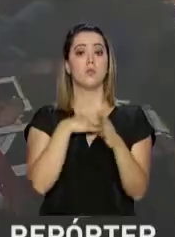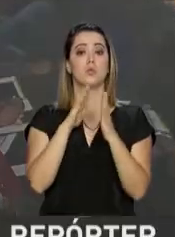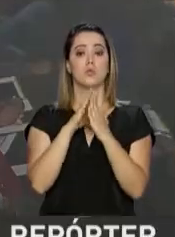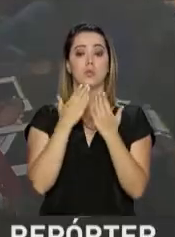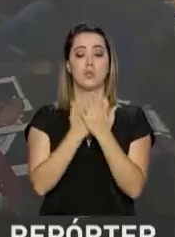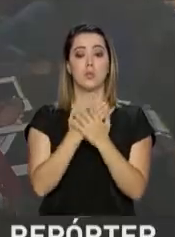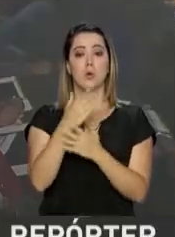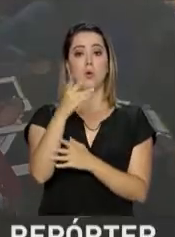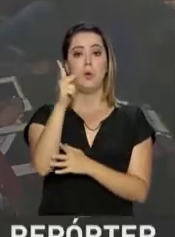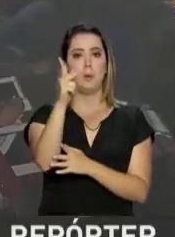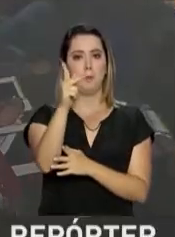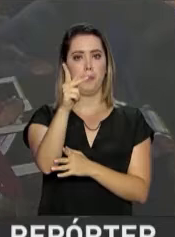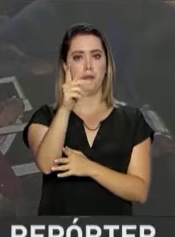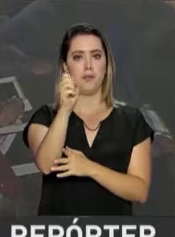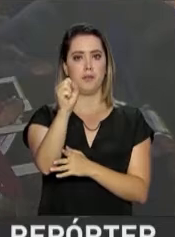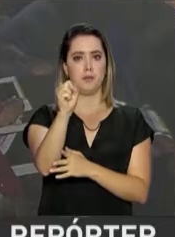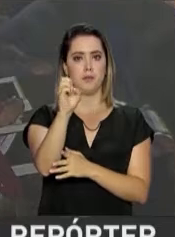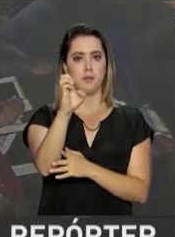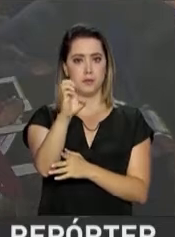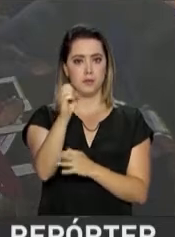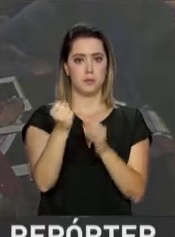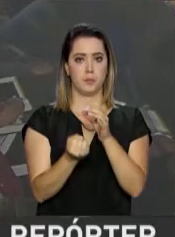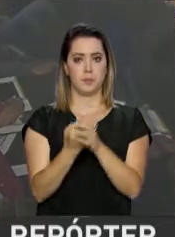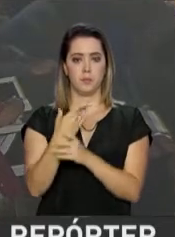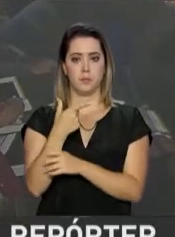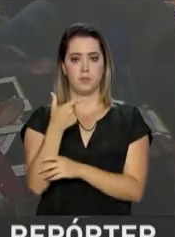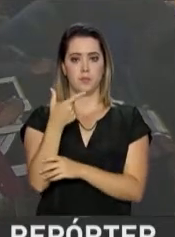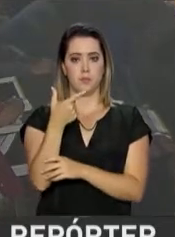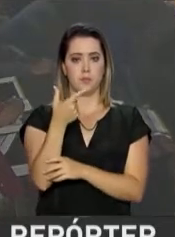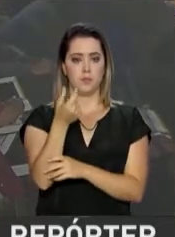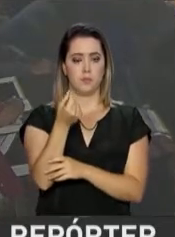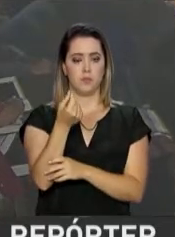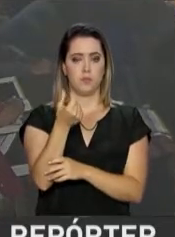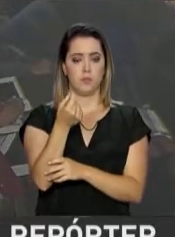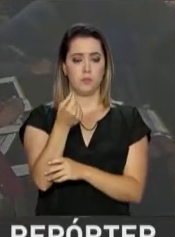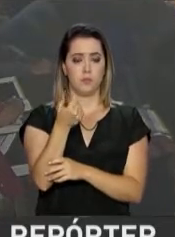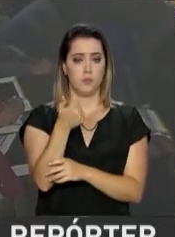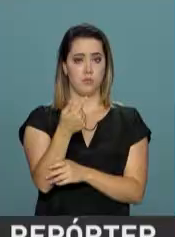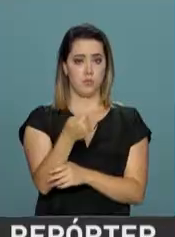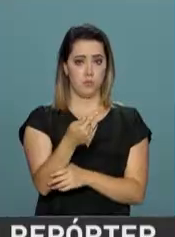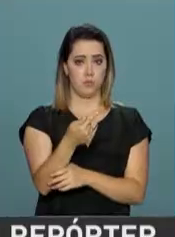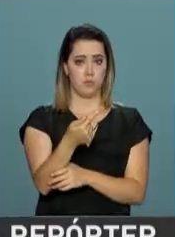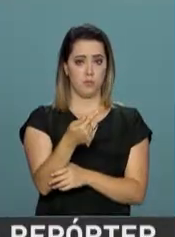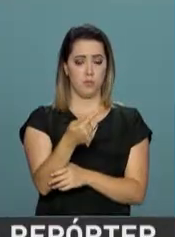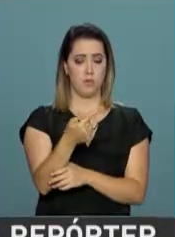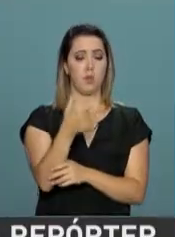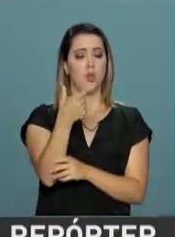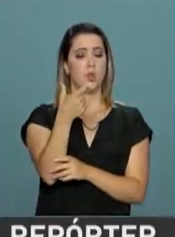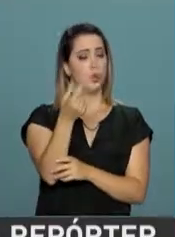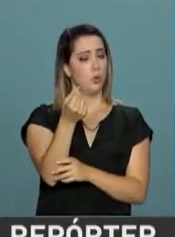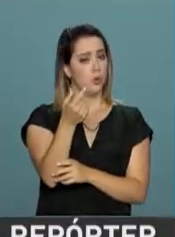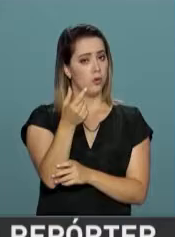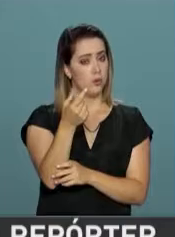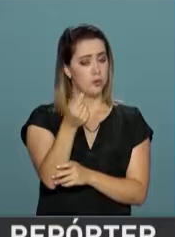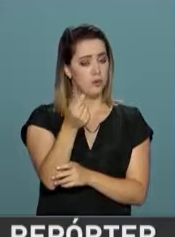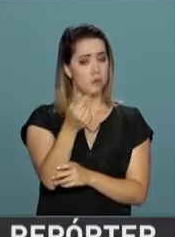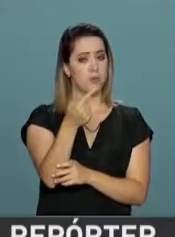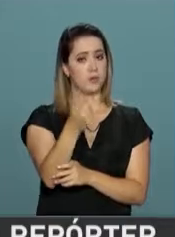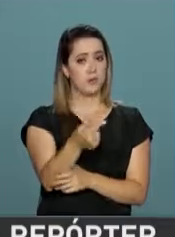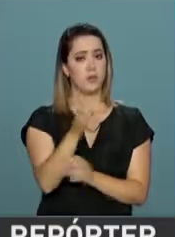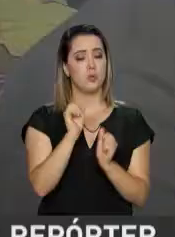é criado em 2007 o programa envolve os ministérios da saúde e da educação e os